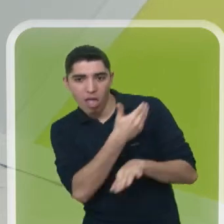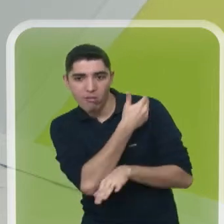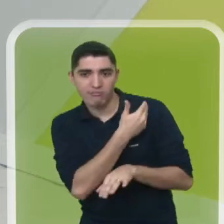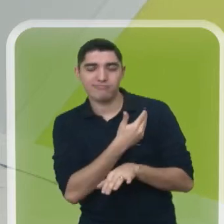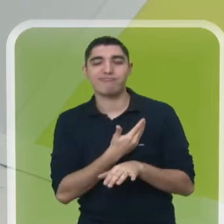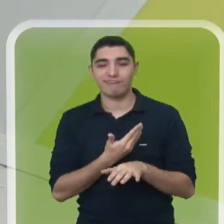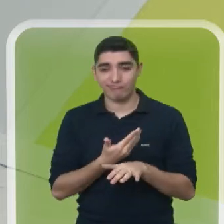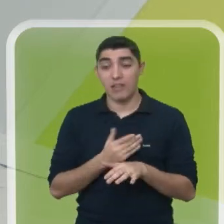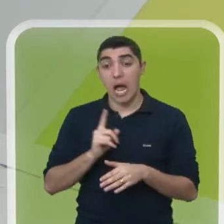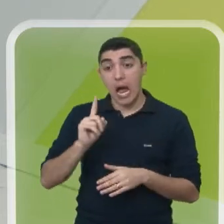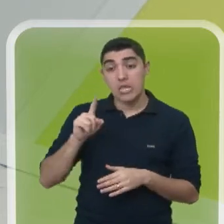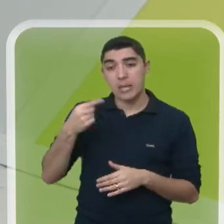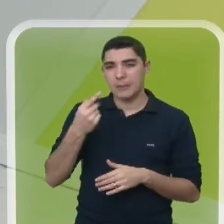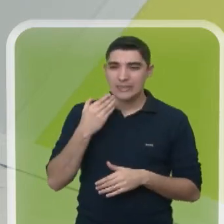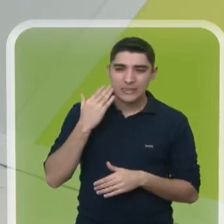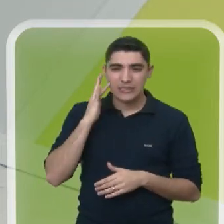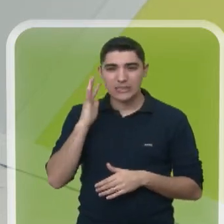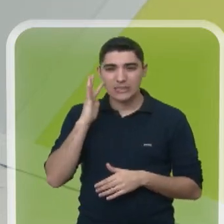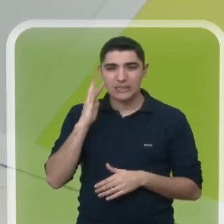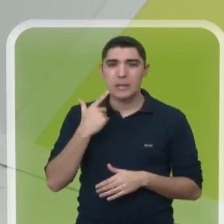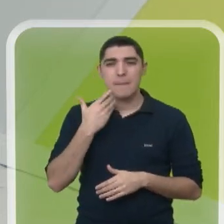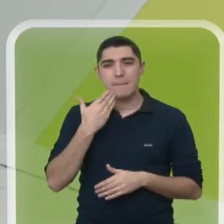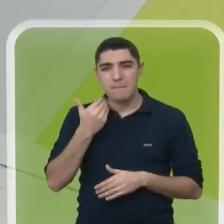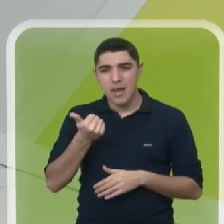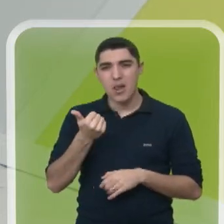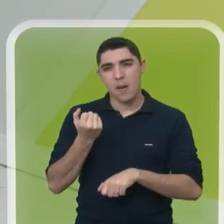decidiram acabar com a partida,